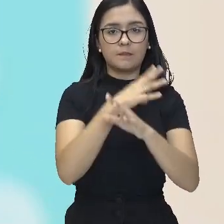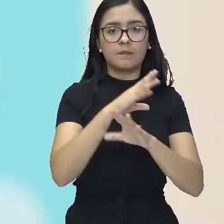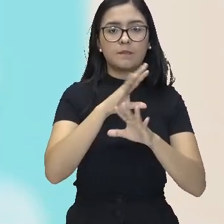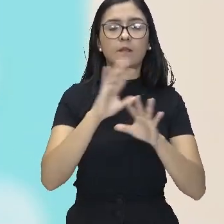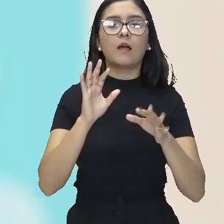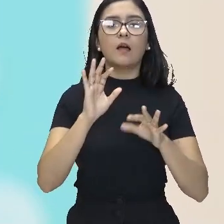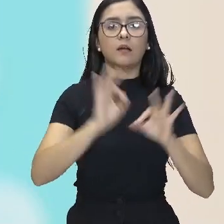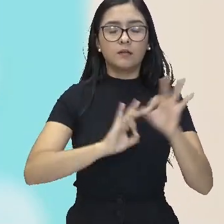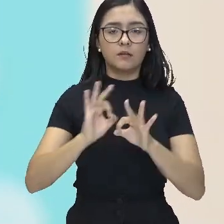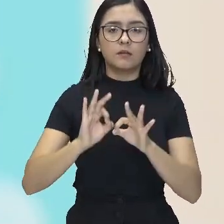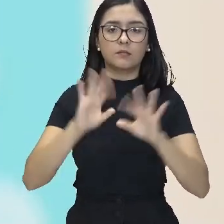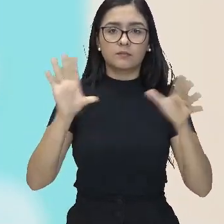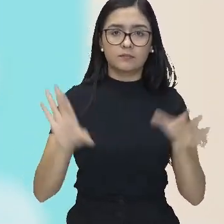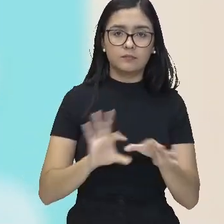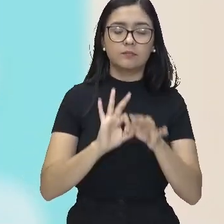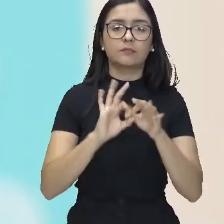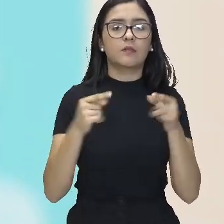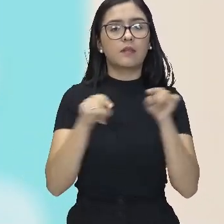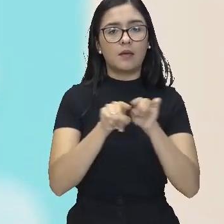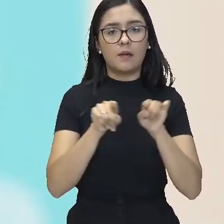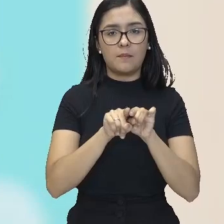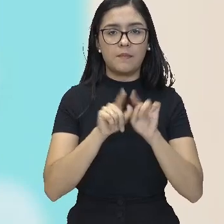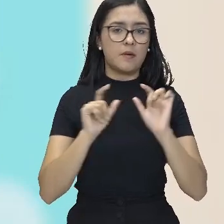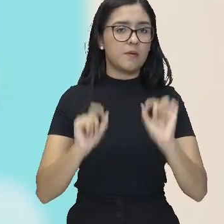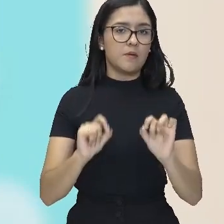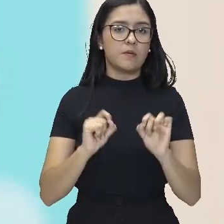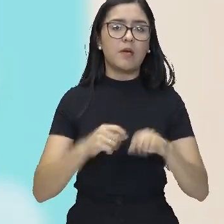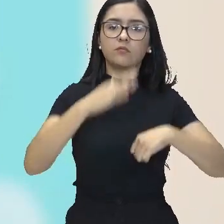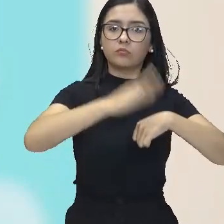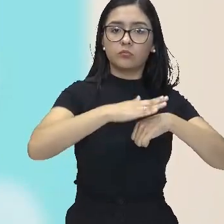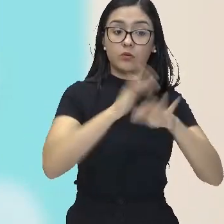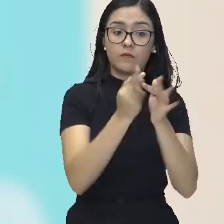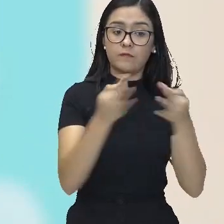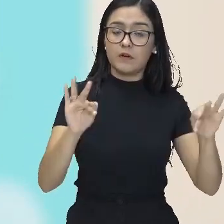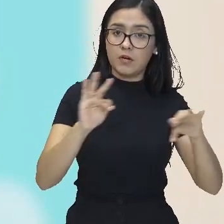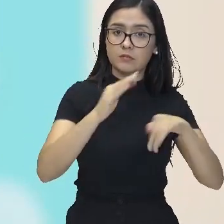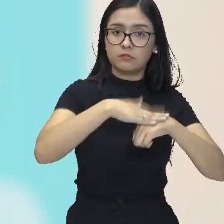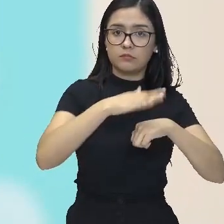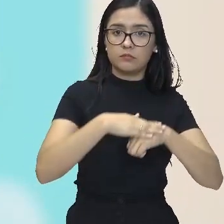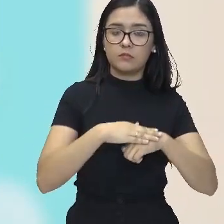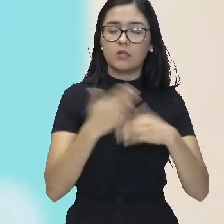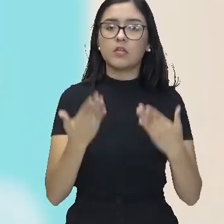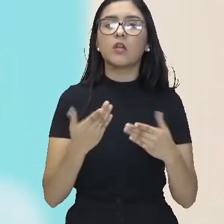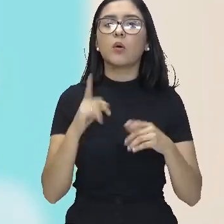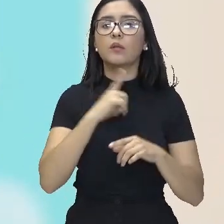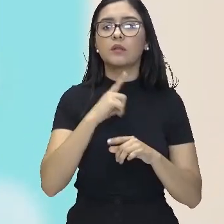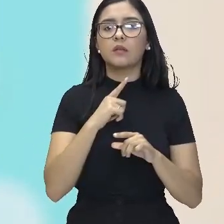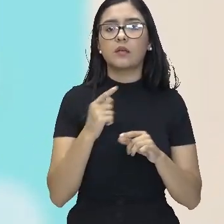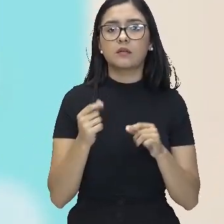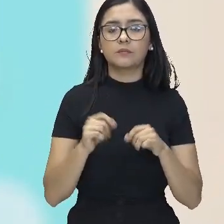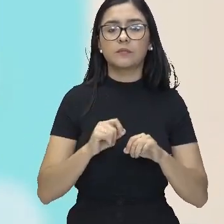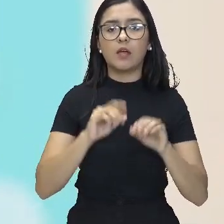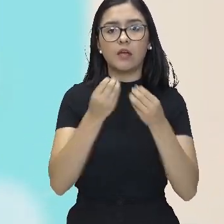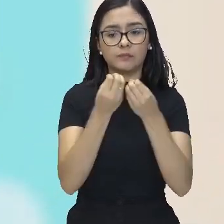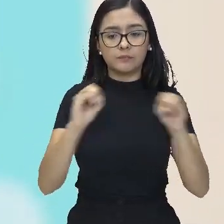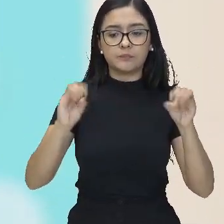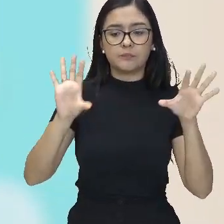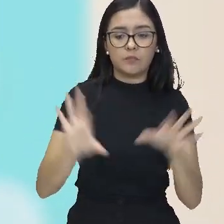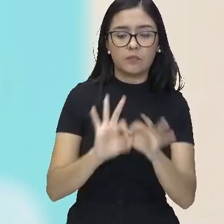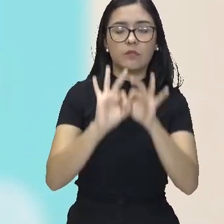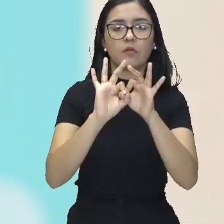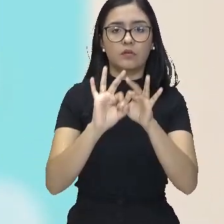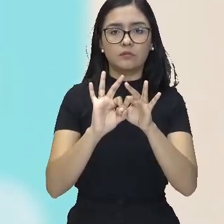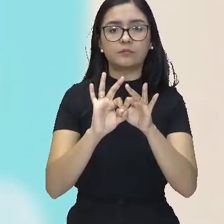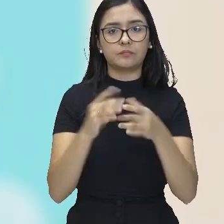coordenativas e subordinativas. As coordenativas, elas vão ligar orações coordenadas, por isso